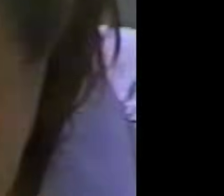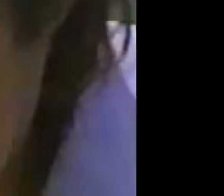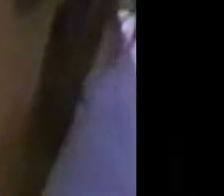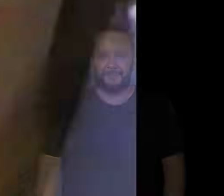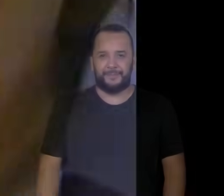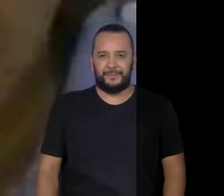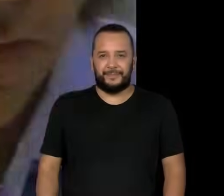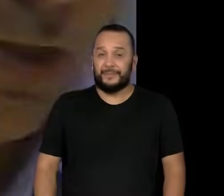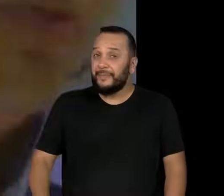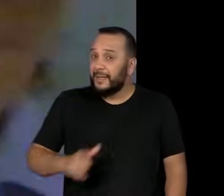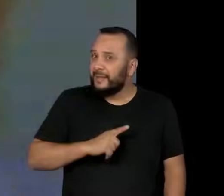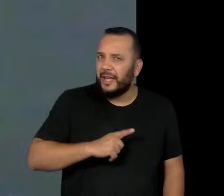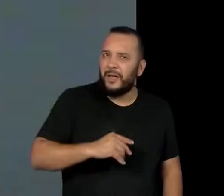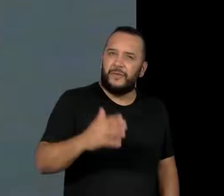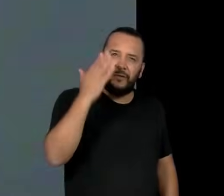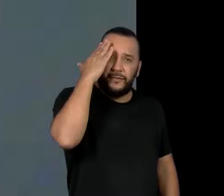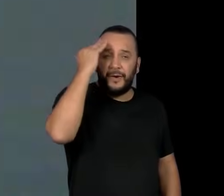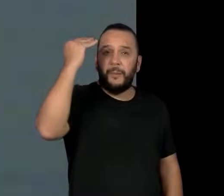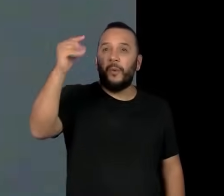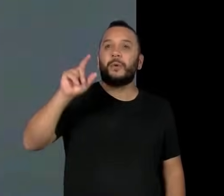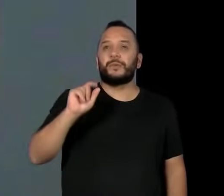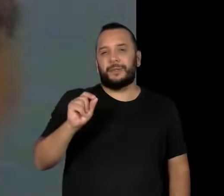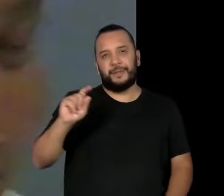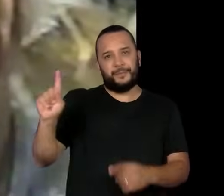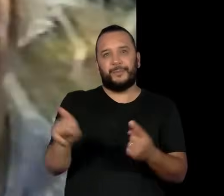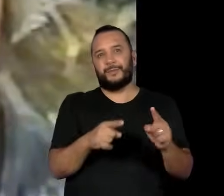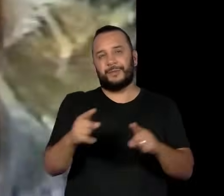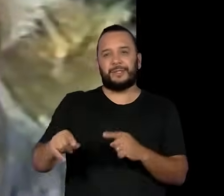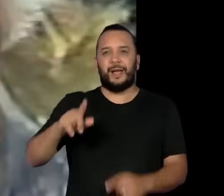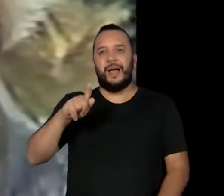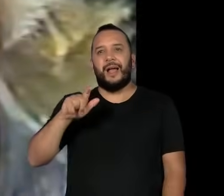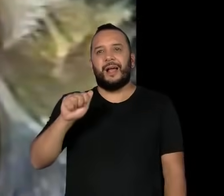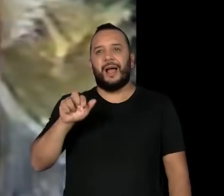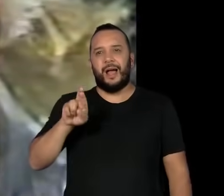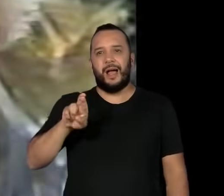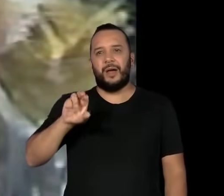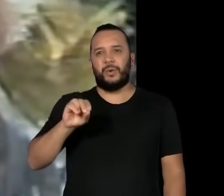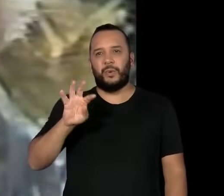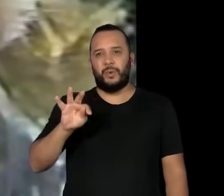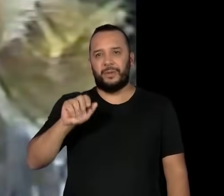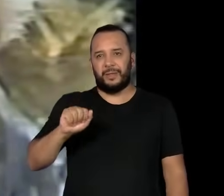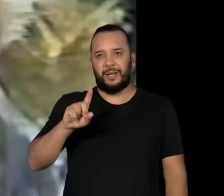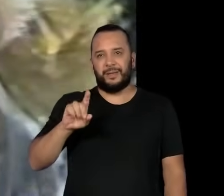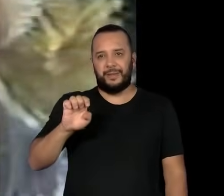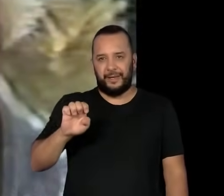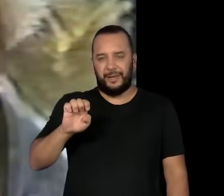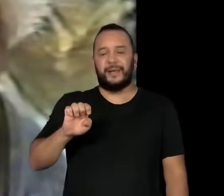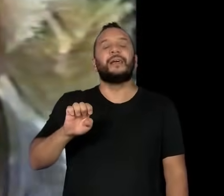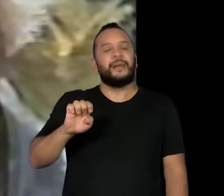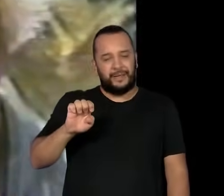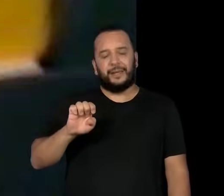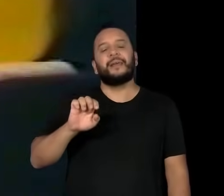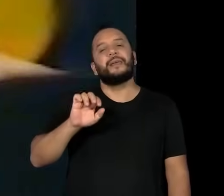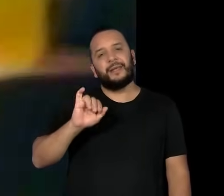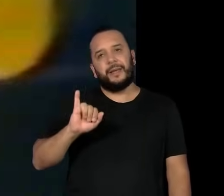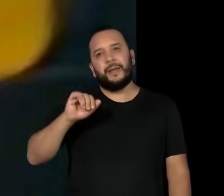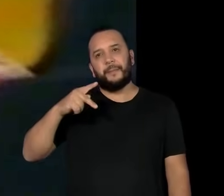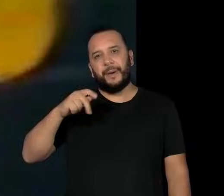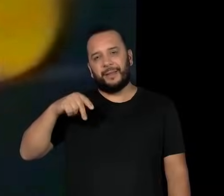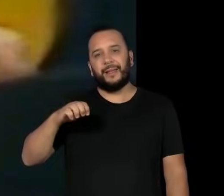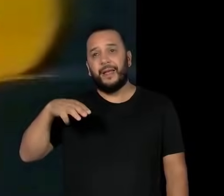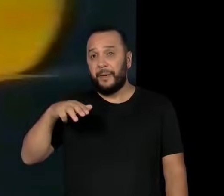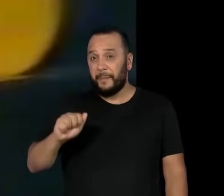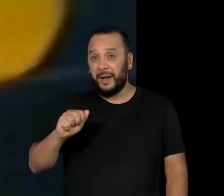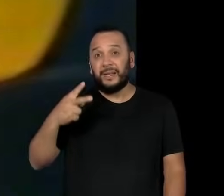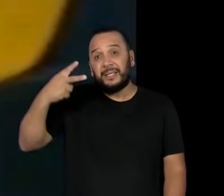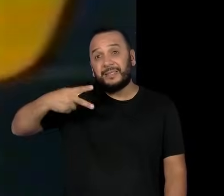Entre seus maiores sucessos, destaca-se a canção Garota de Ipanema, a segunda música mais tocada do planeta. Se